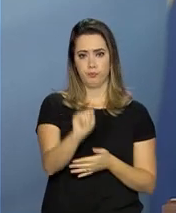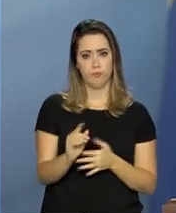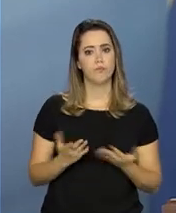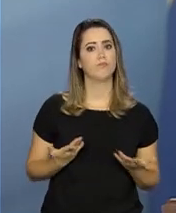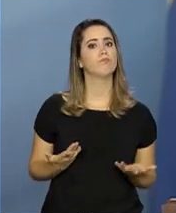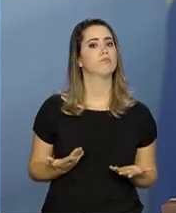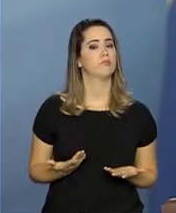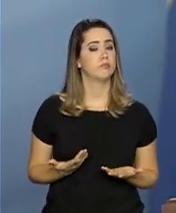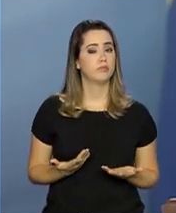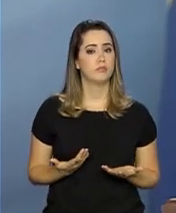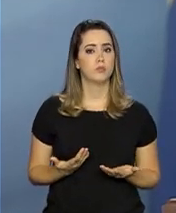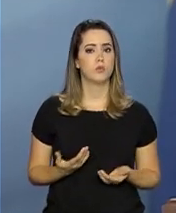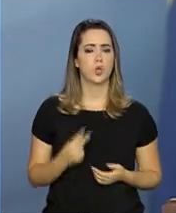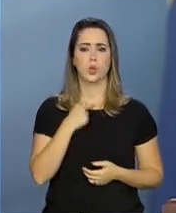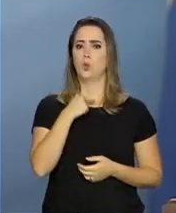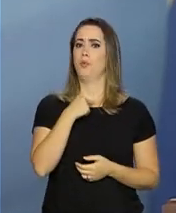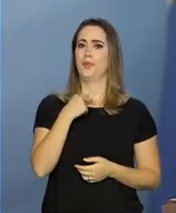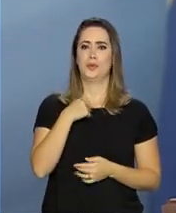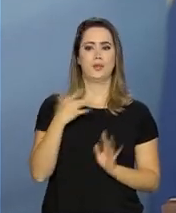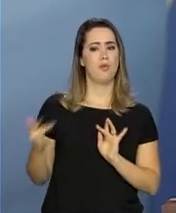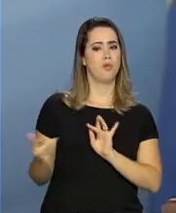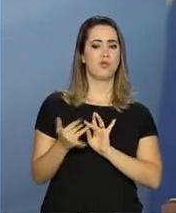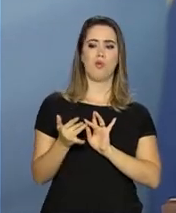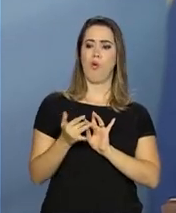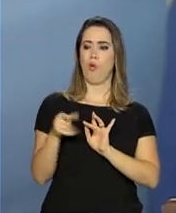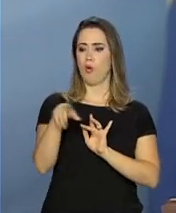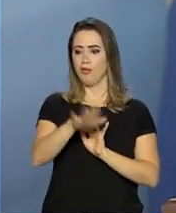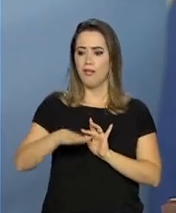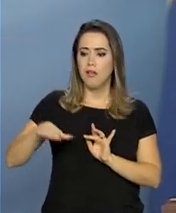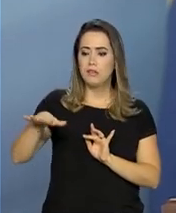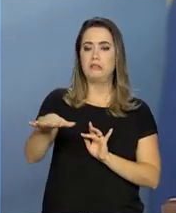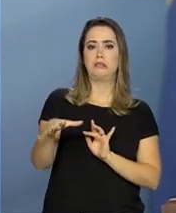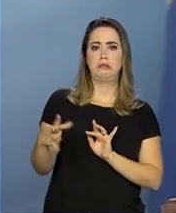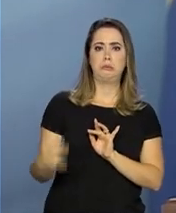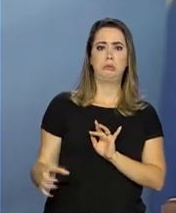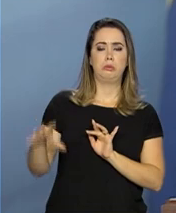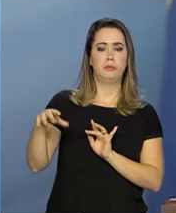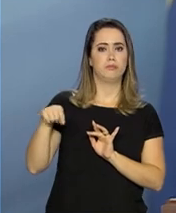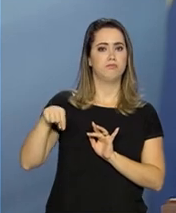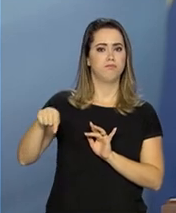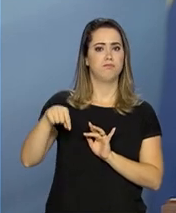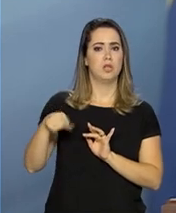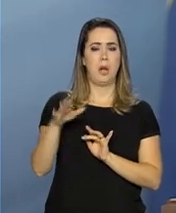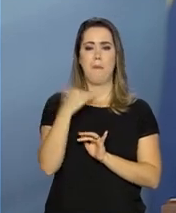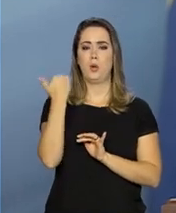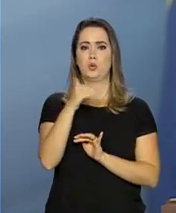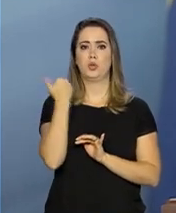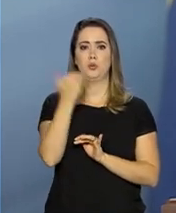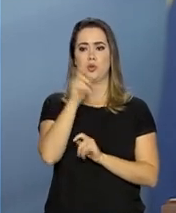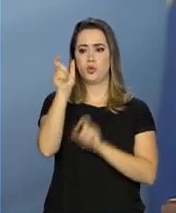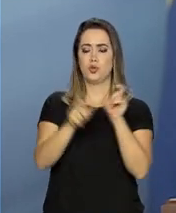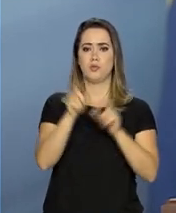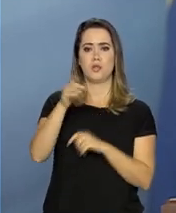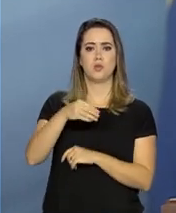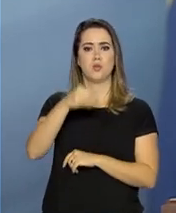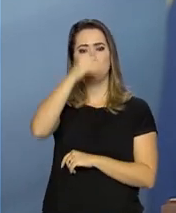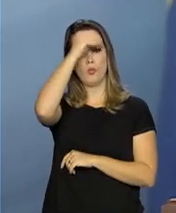Não podemos aceitar passivamente a morte de